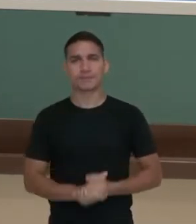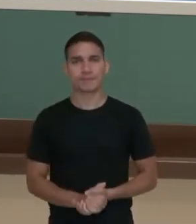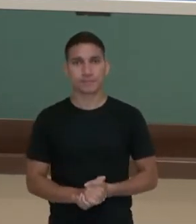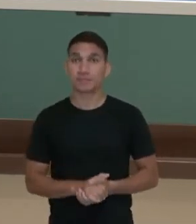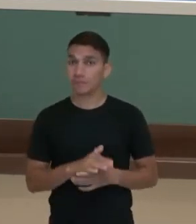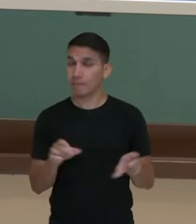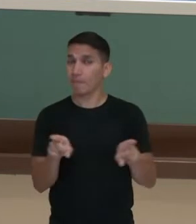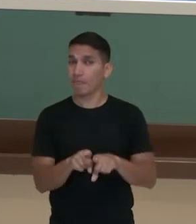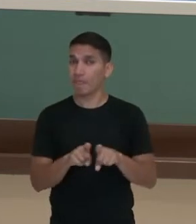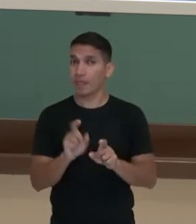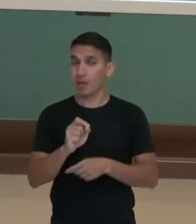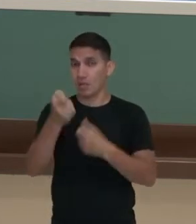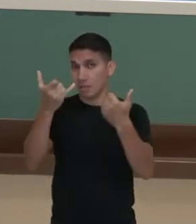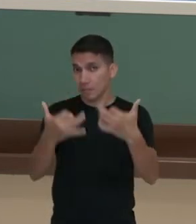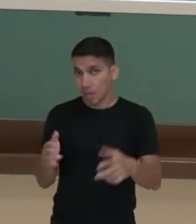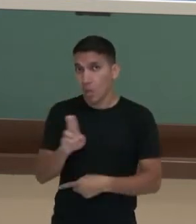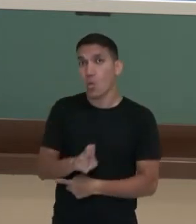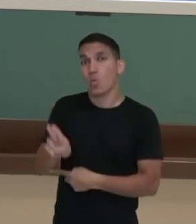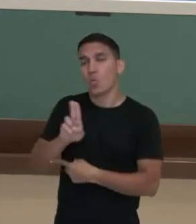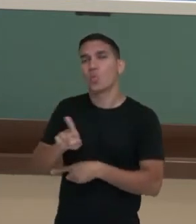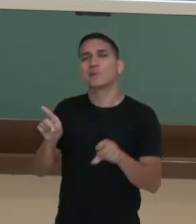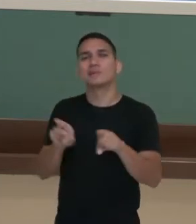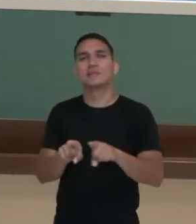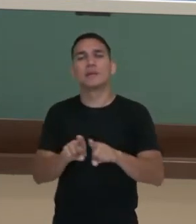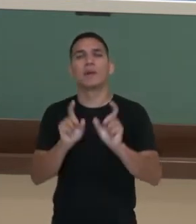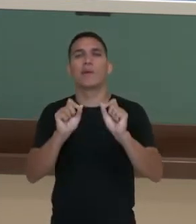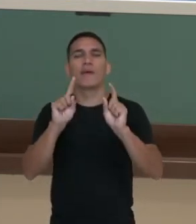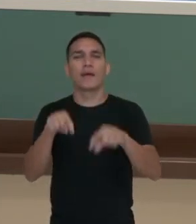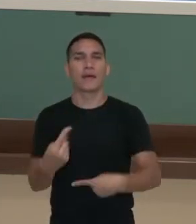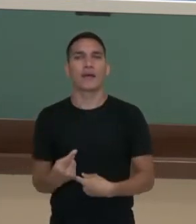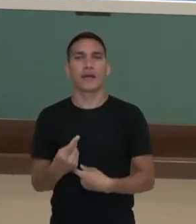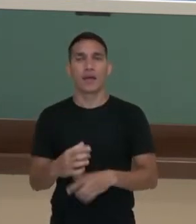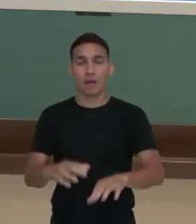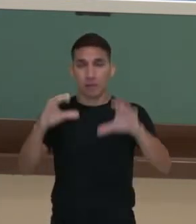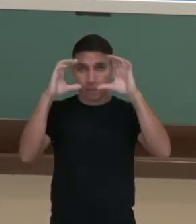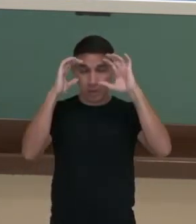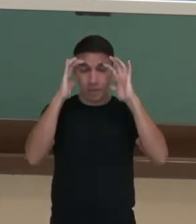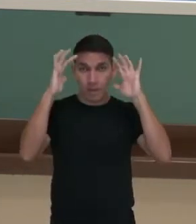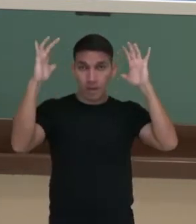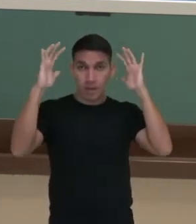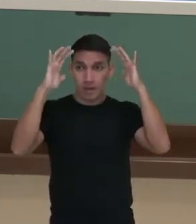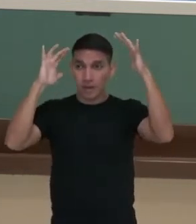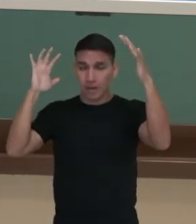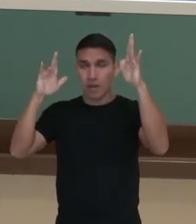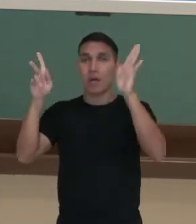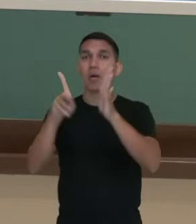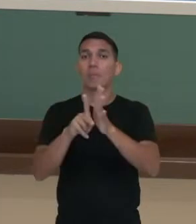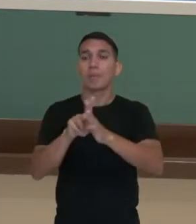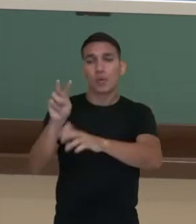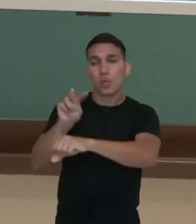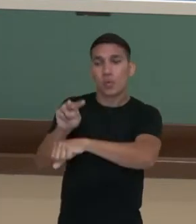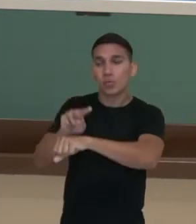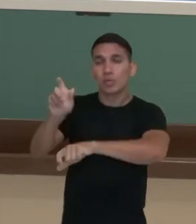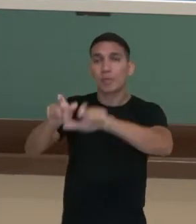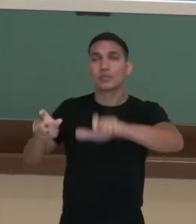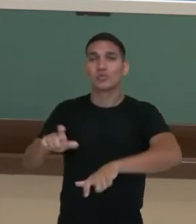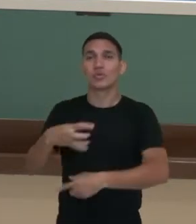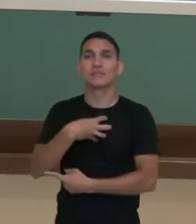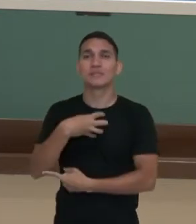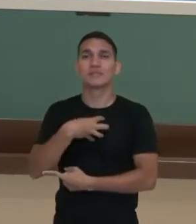sem falar no uso da realidade virtual na recuperação de pessoas que